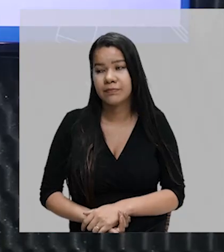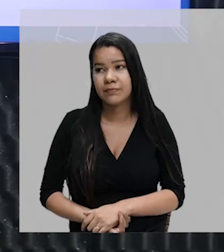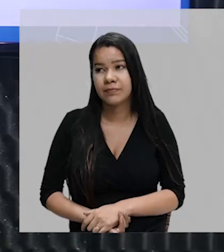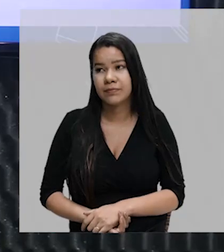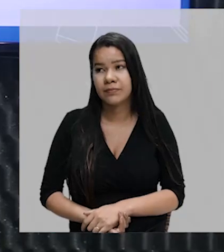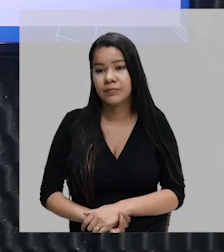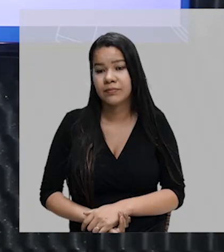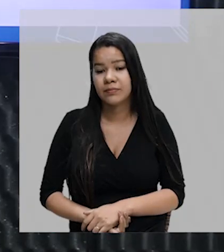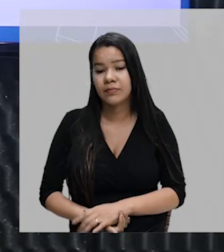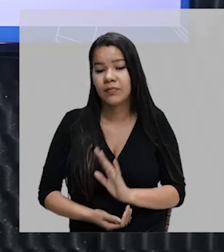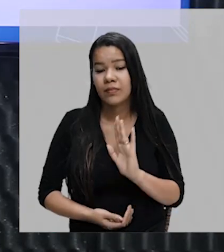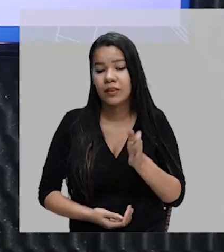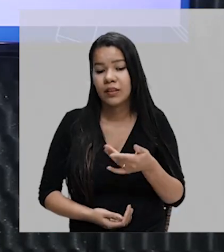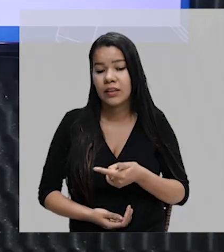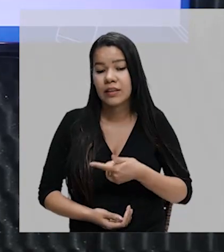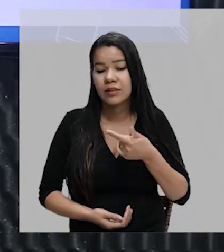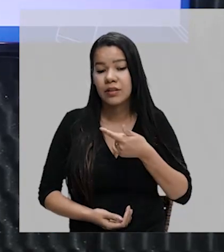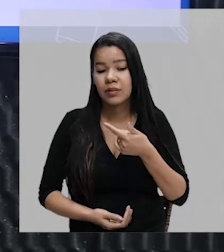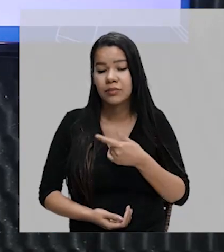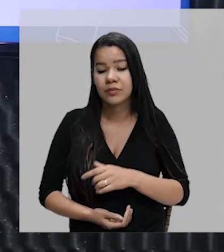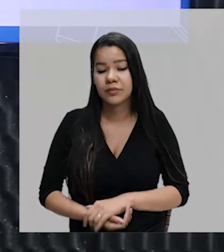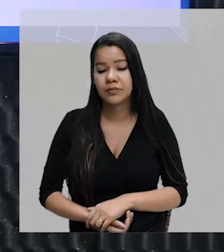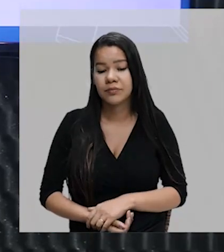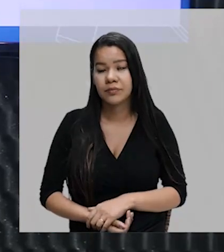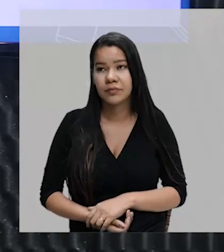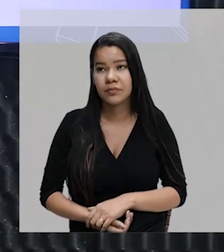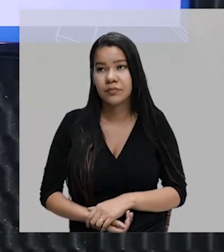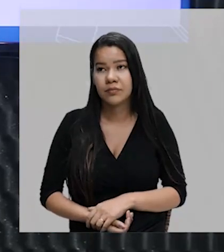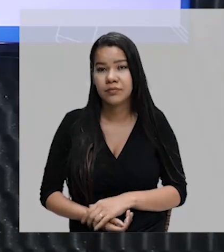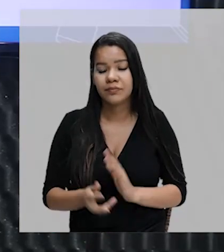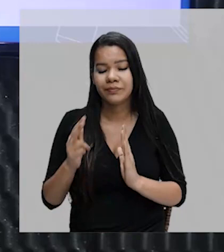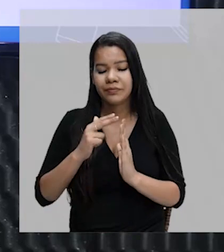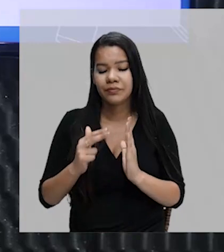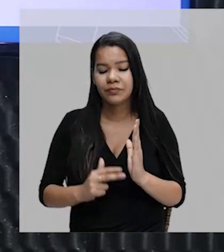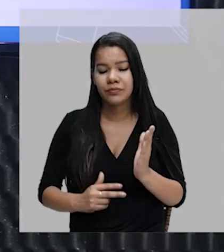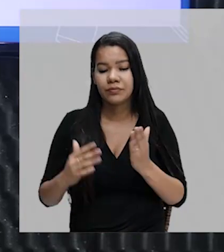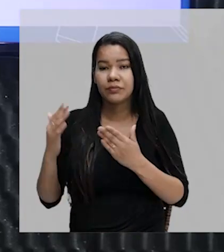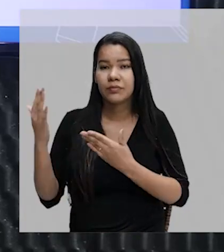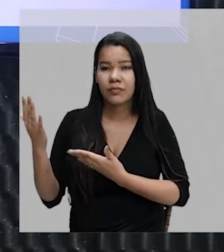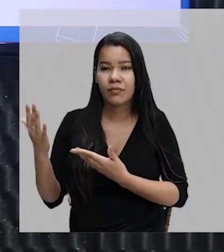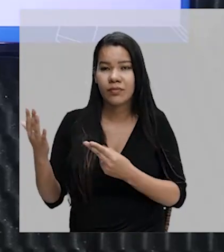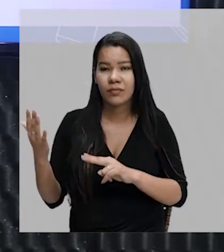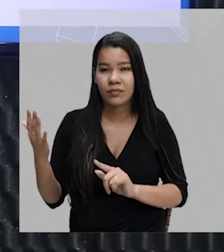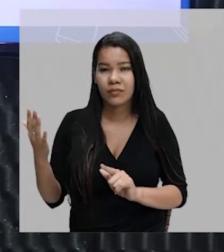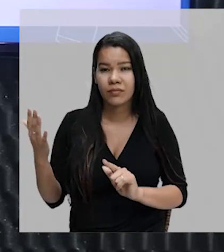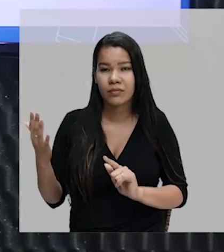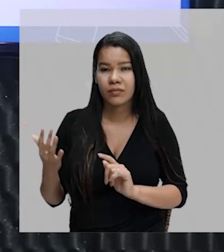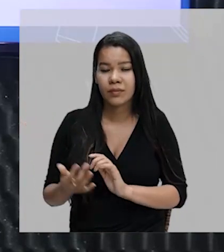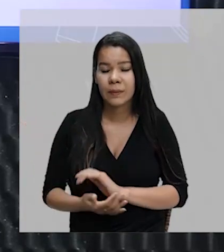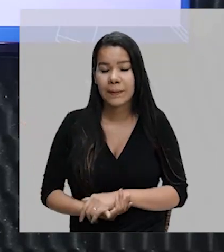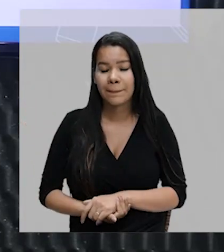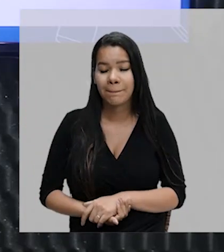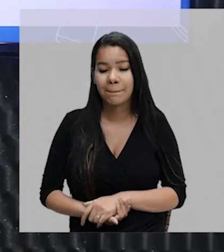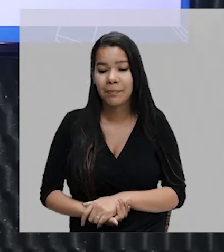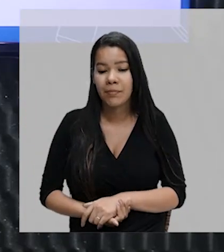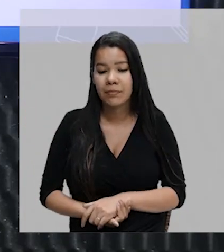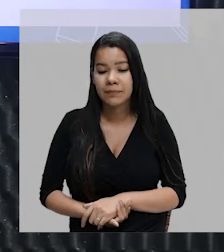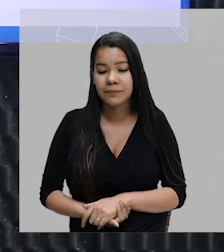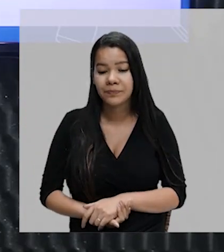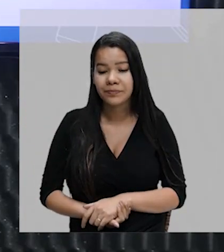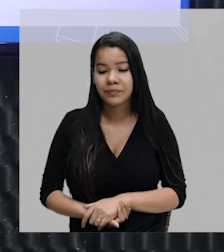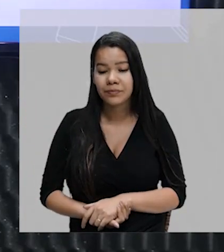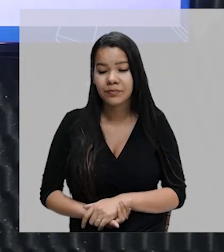Ok? No caso da 2, se um ímã aproxima-se de um condutor, né, uma corrente elétrica